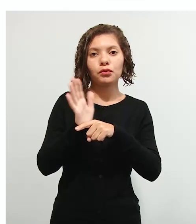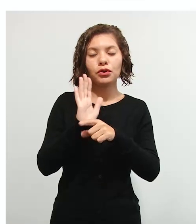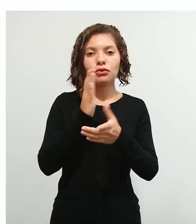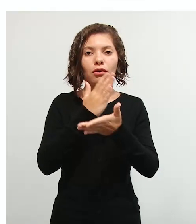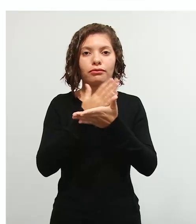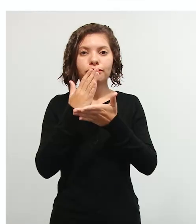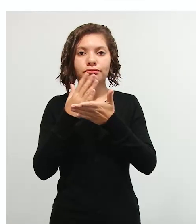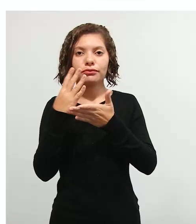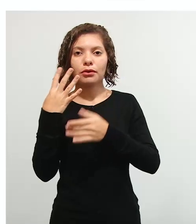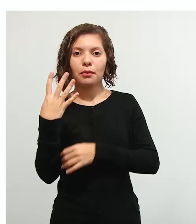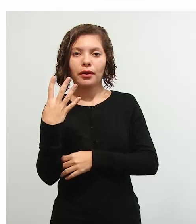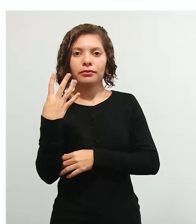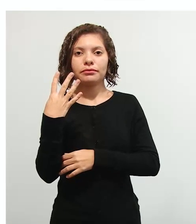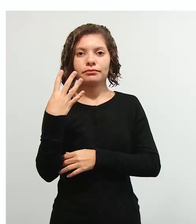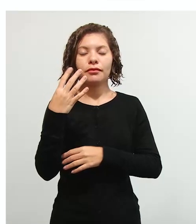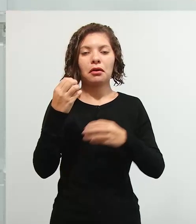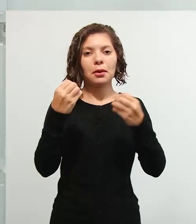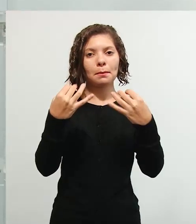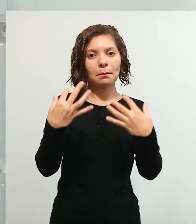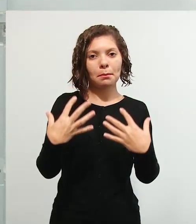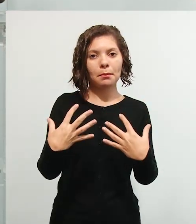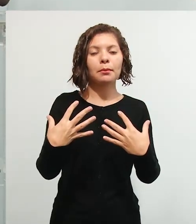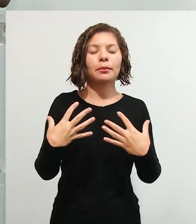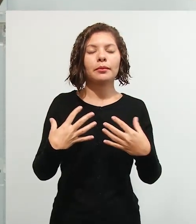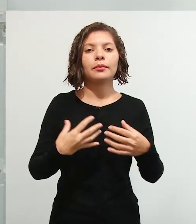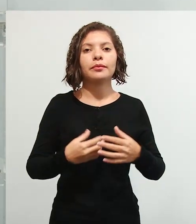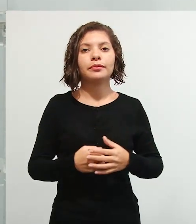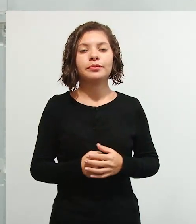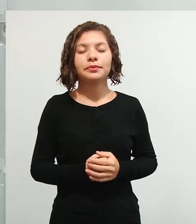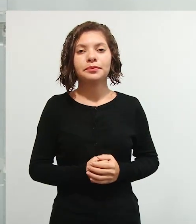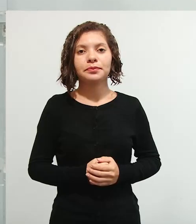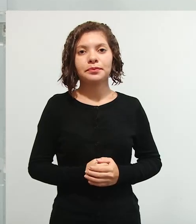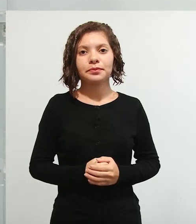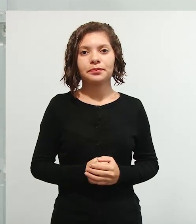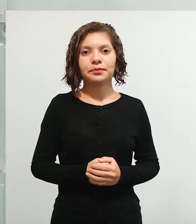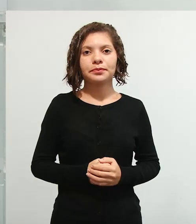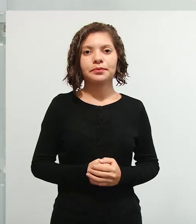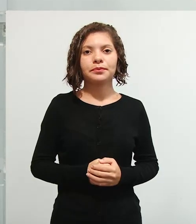partes, comigo aqui, um documentário em 4 partes,